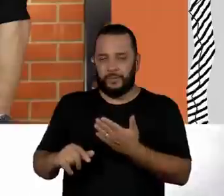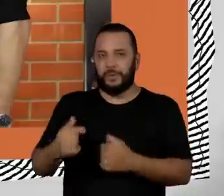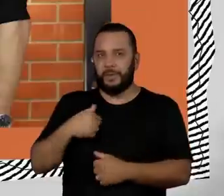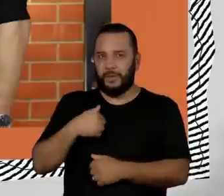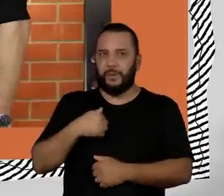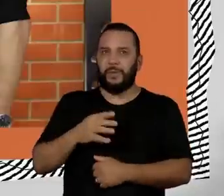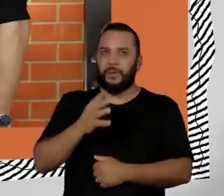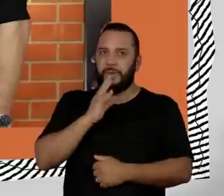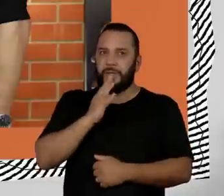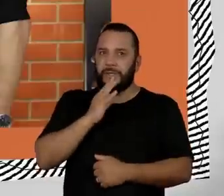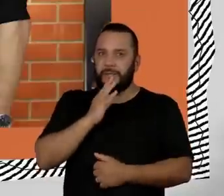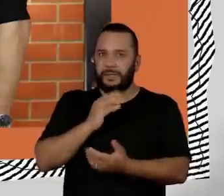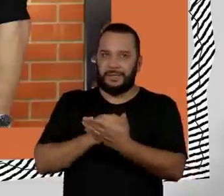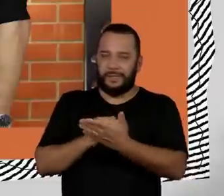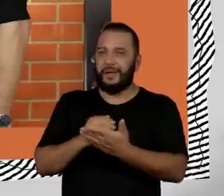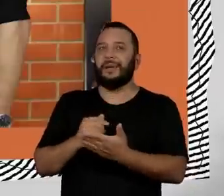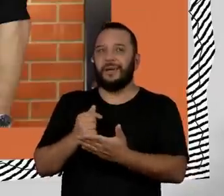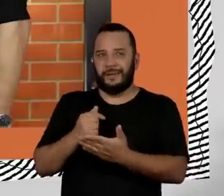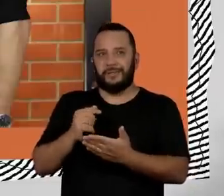milhões